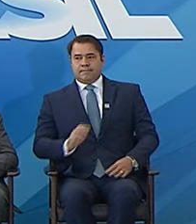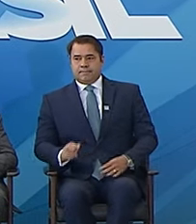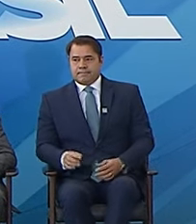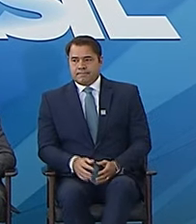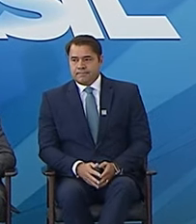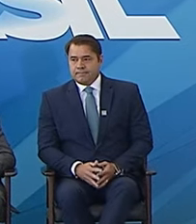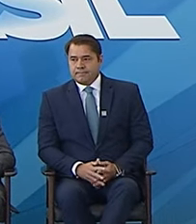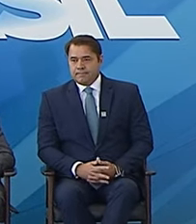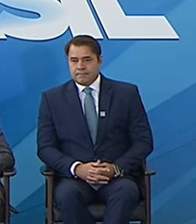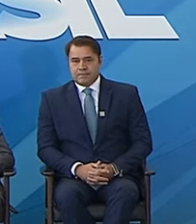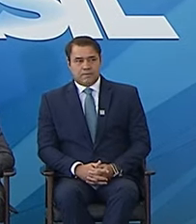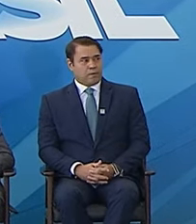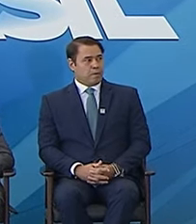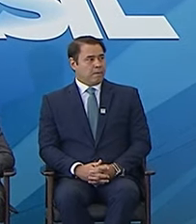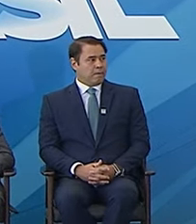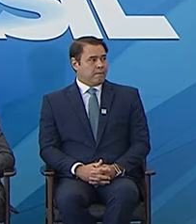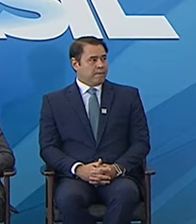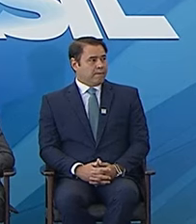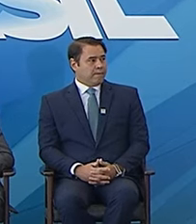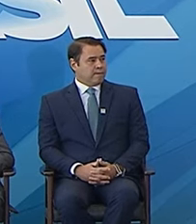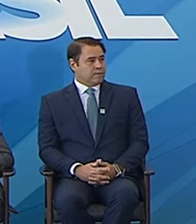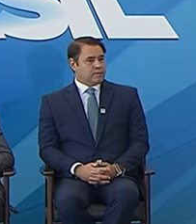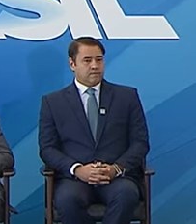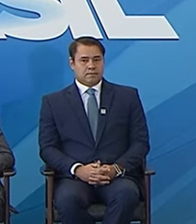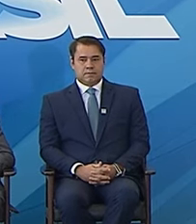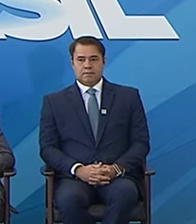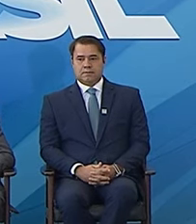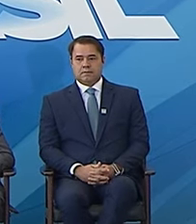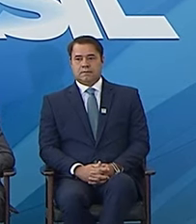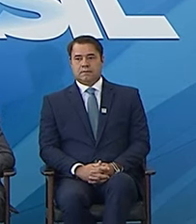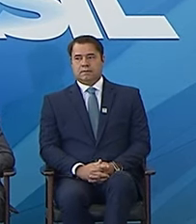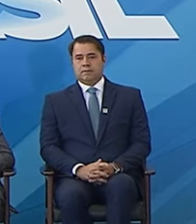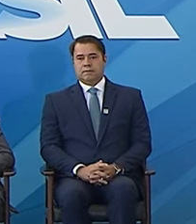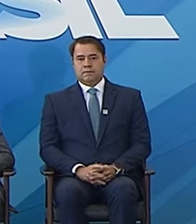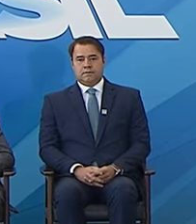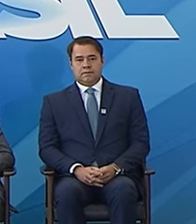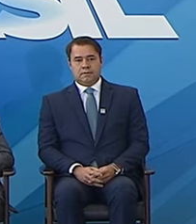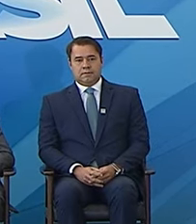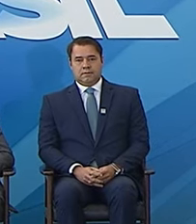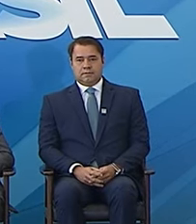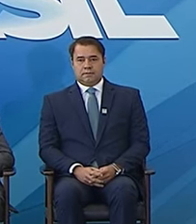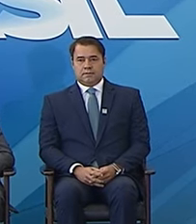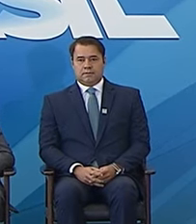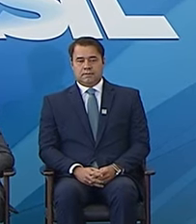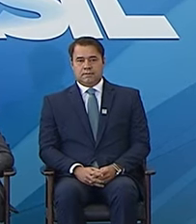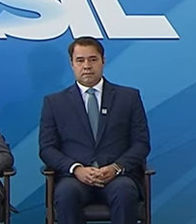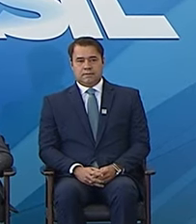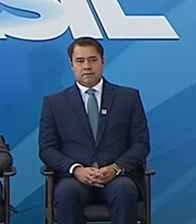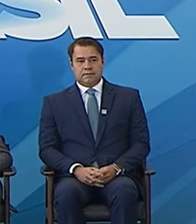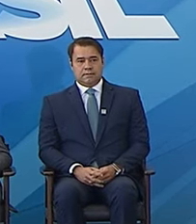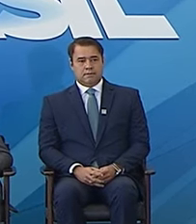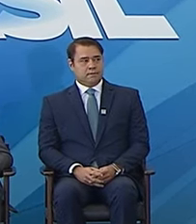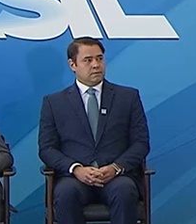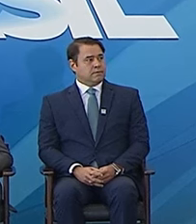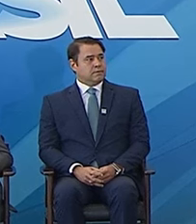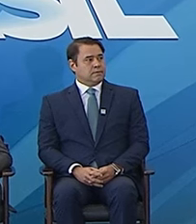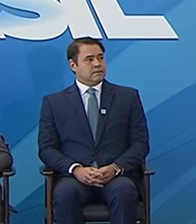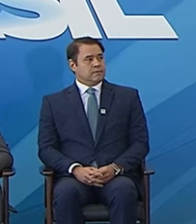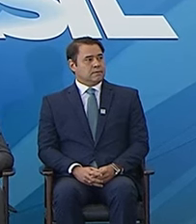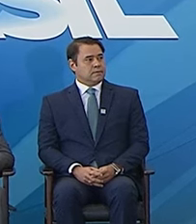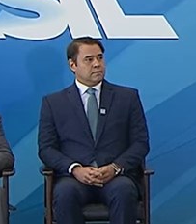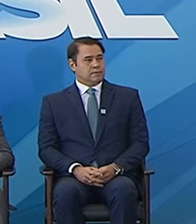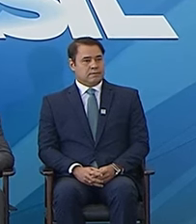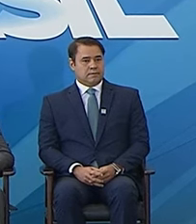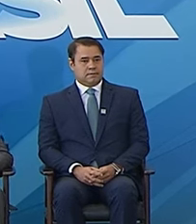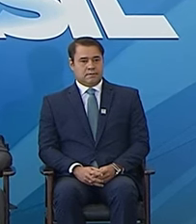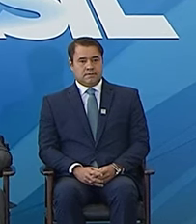Obrigado muito bom dia a todos eu quero cumprimentar o presidente Michel Temer quero cumprimentar o secretário Marco firman em